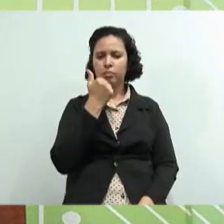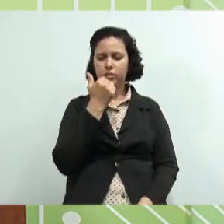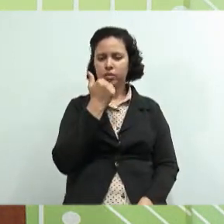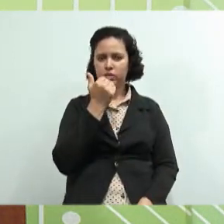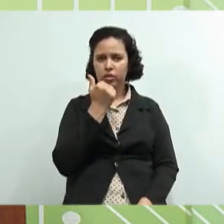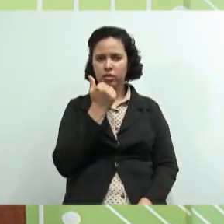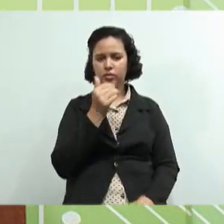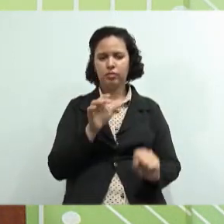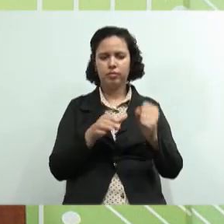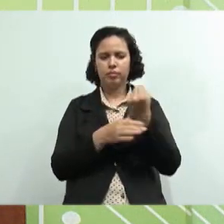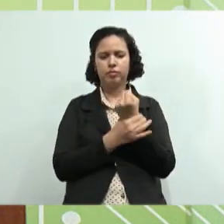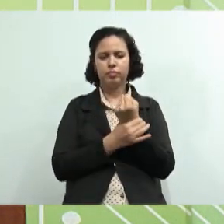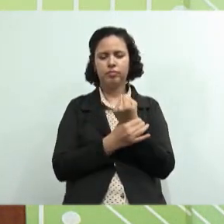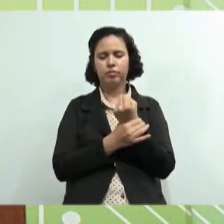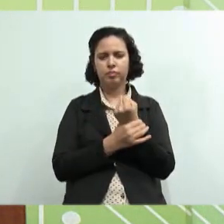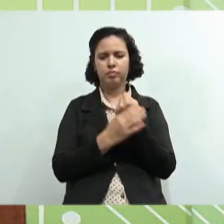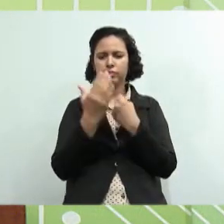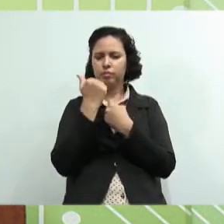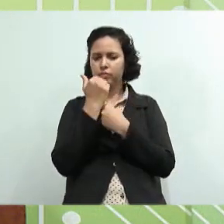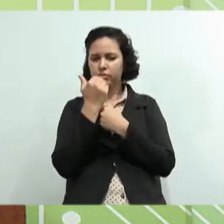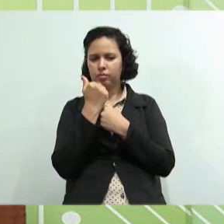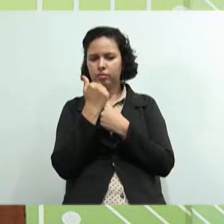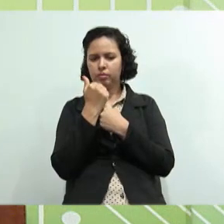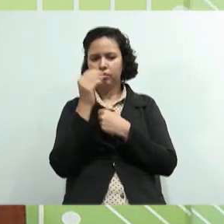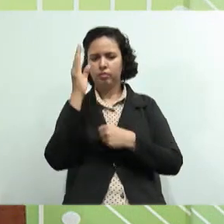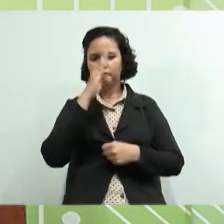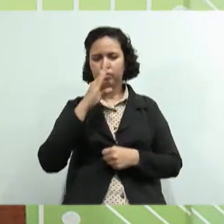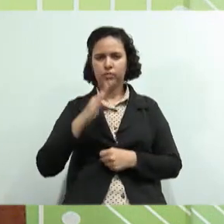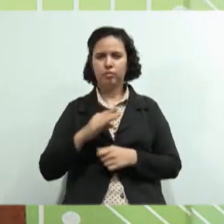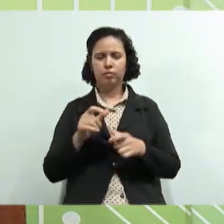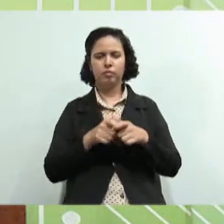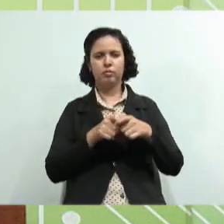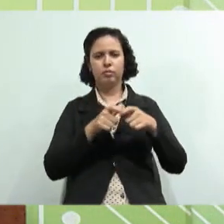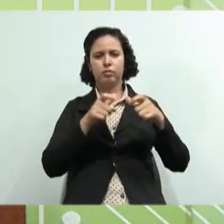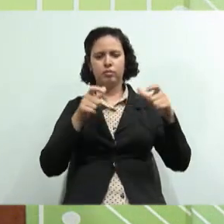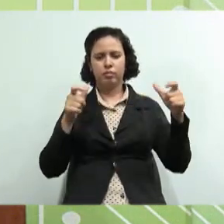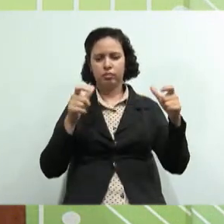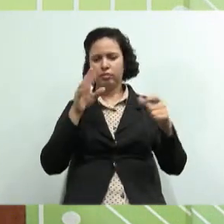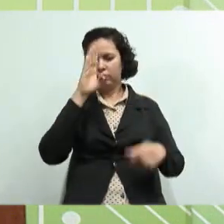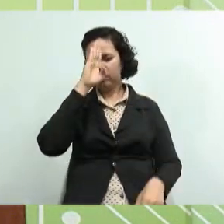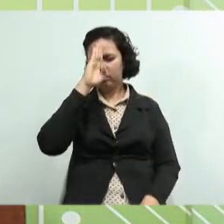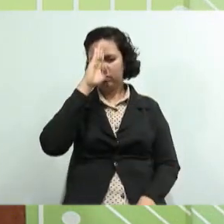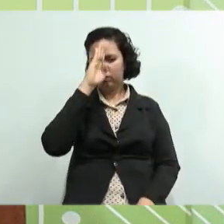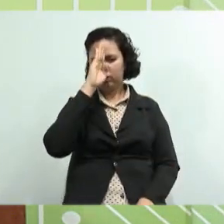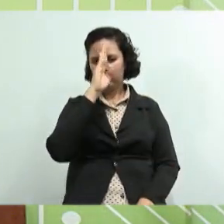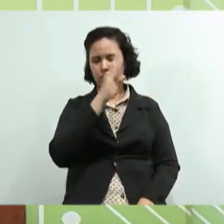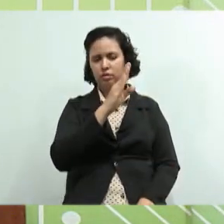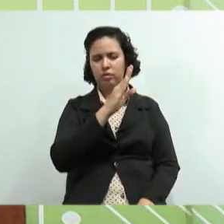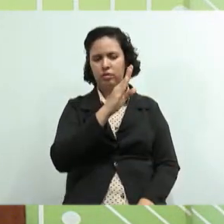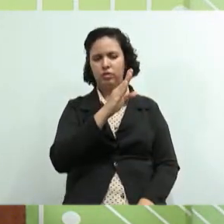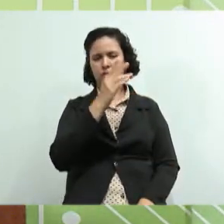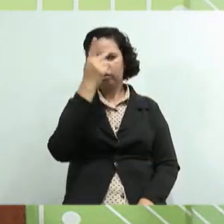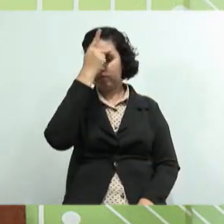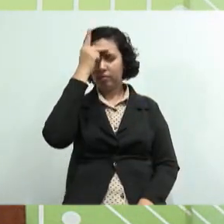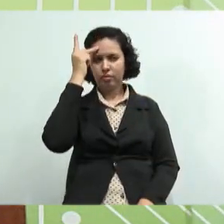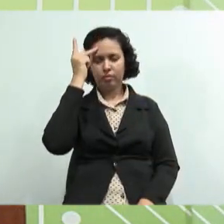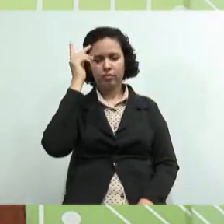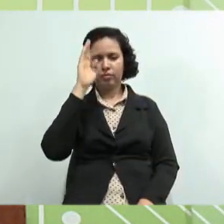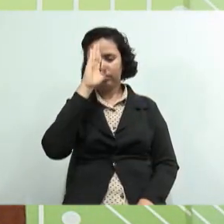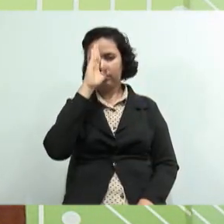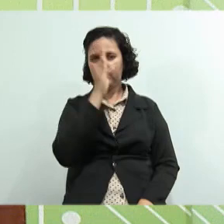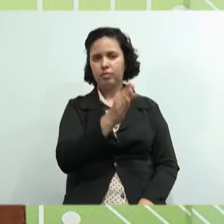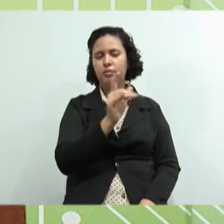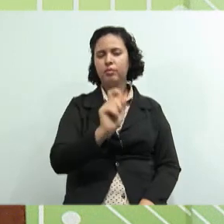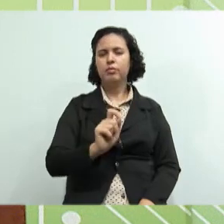da segurança alimentar do brasileiro, a grande, principal pessoa central, figura central